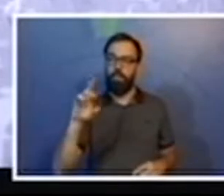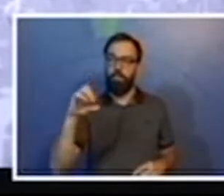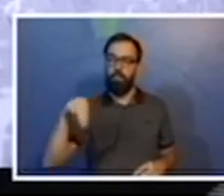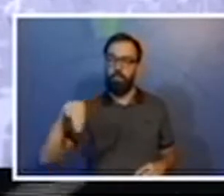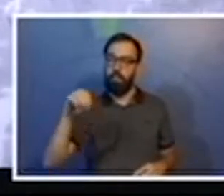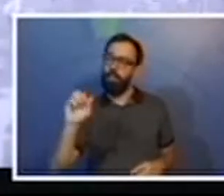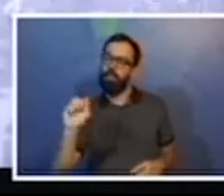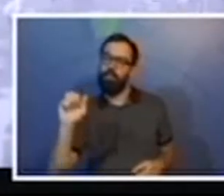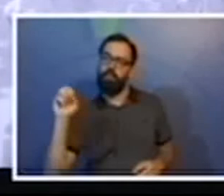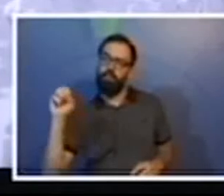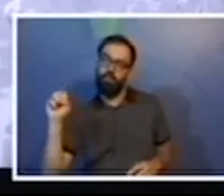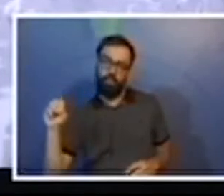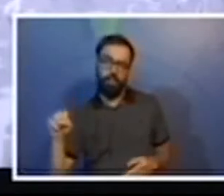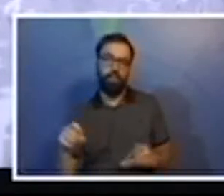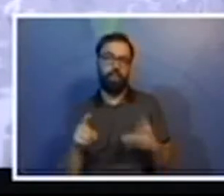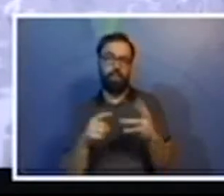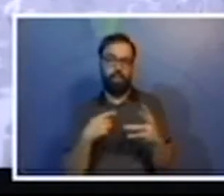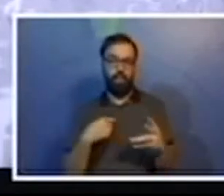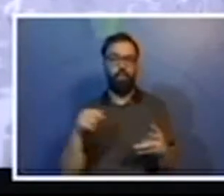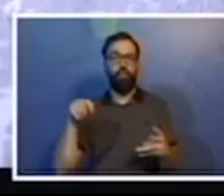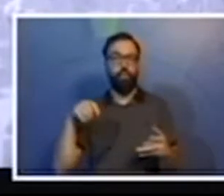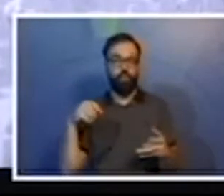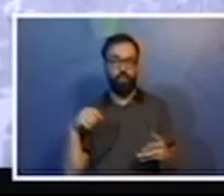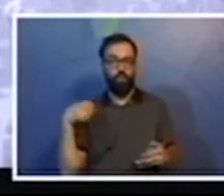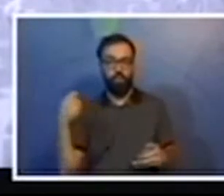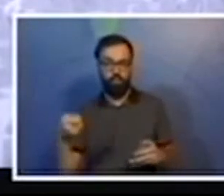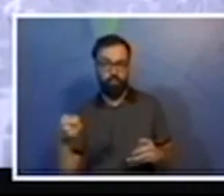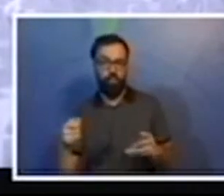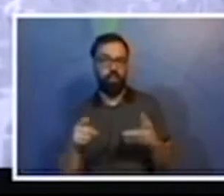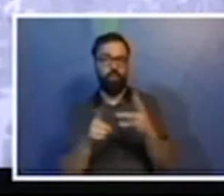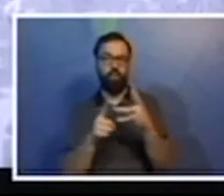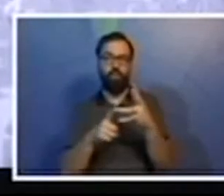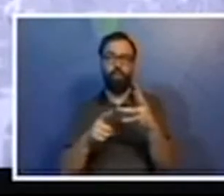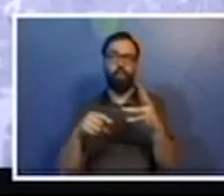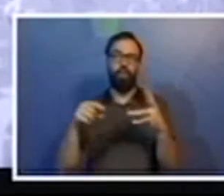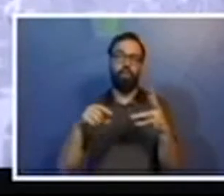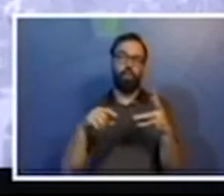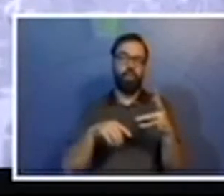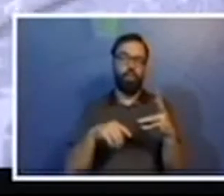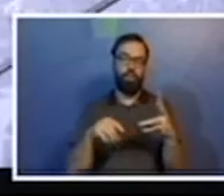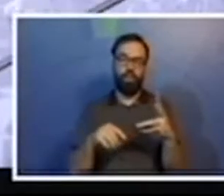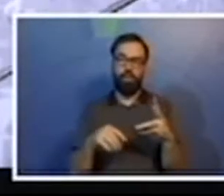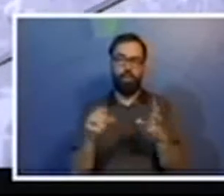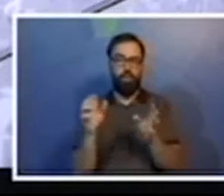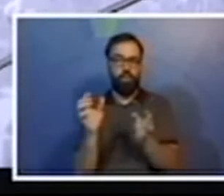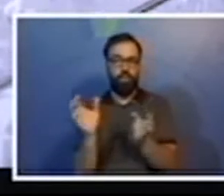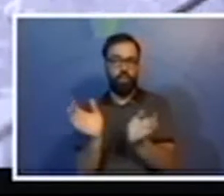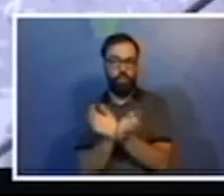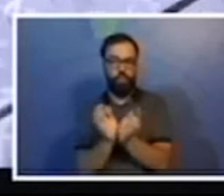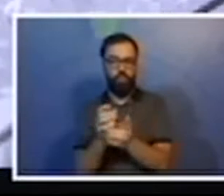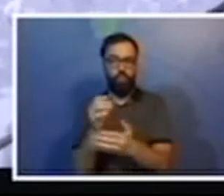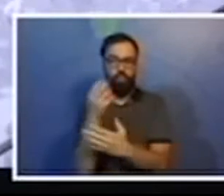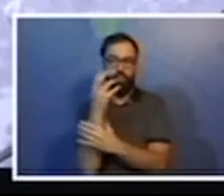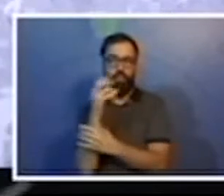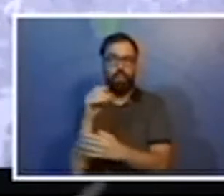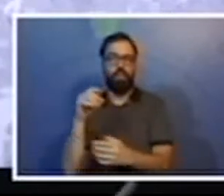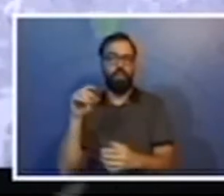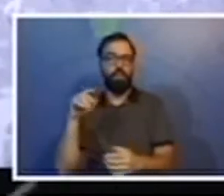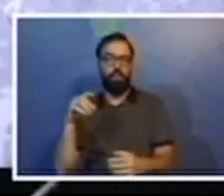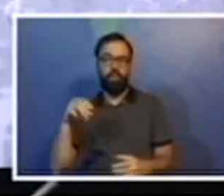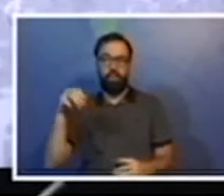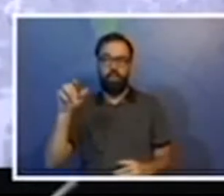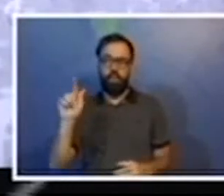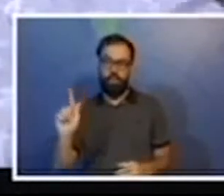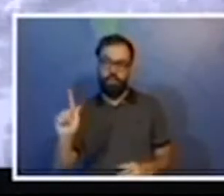alguns exemplos o pinheiro-do-paraná que pode ser encontrado especialmente no Paraná no sul do Brasil Santa Catarina